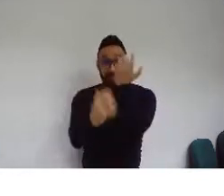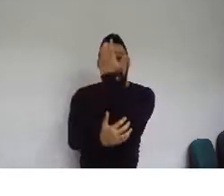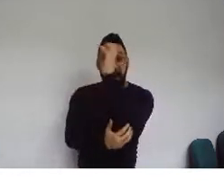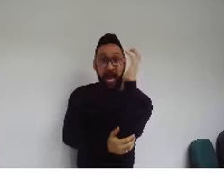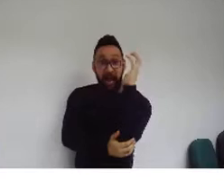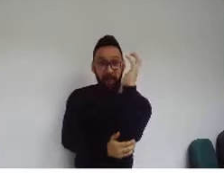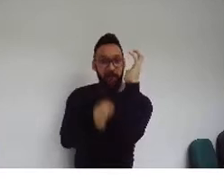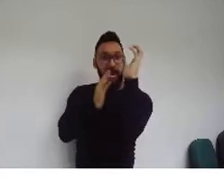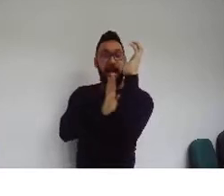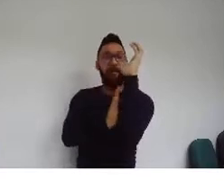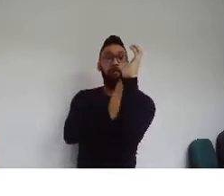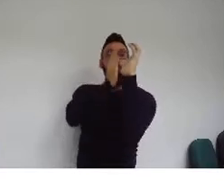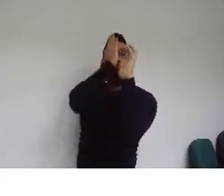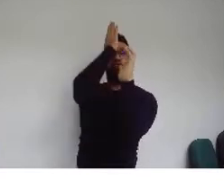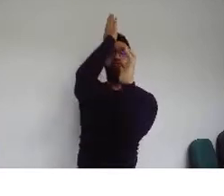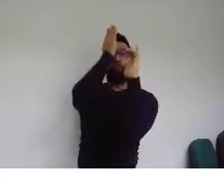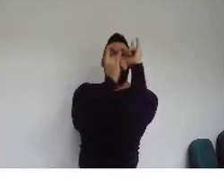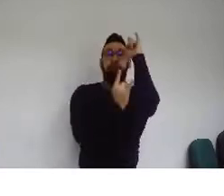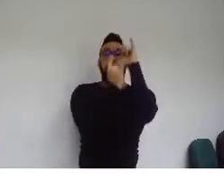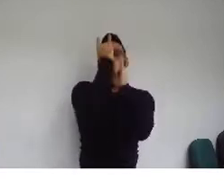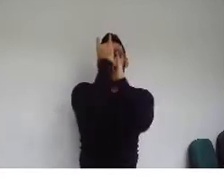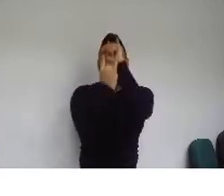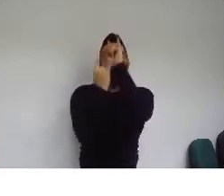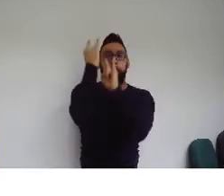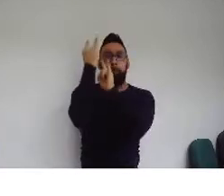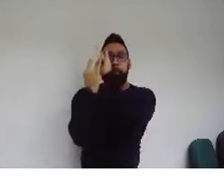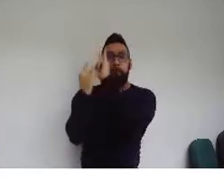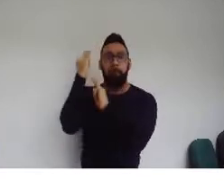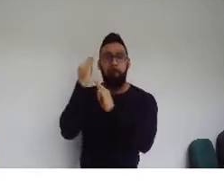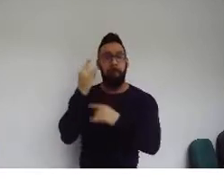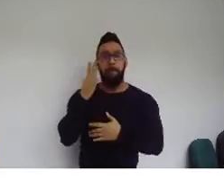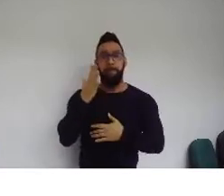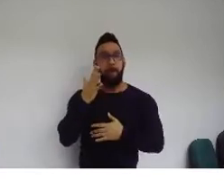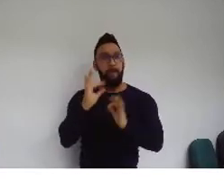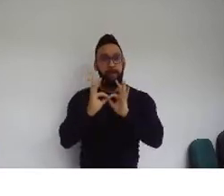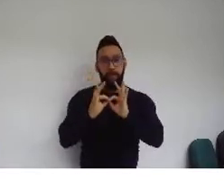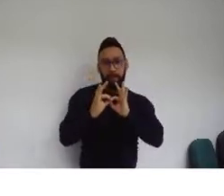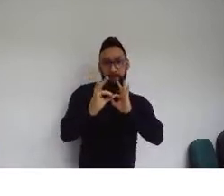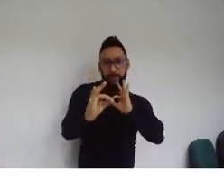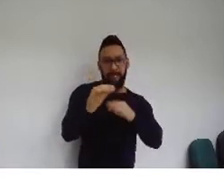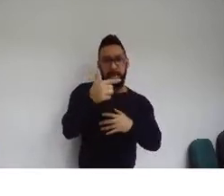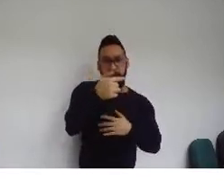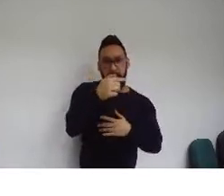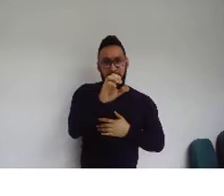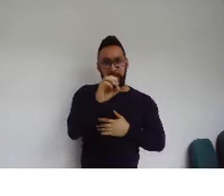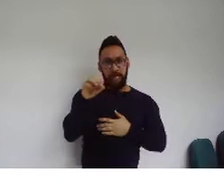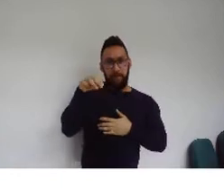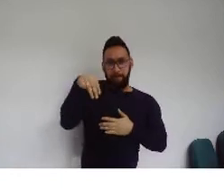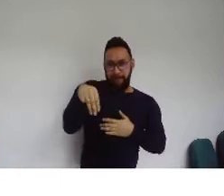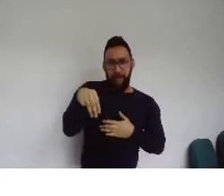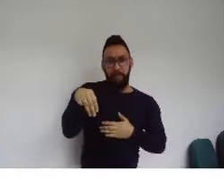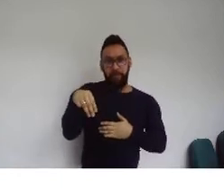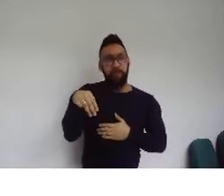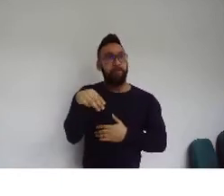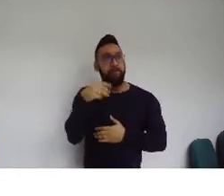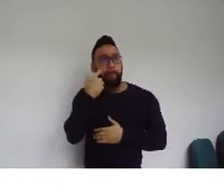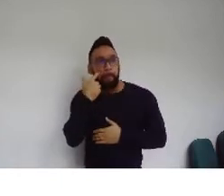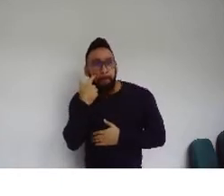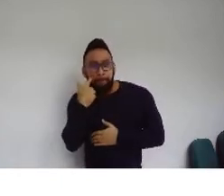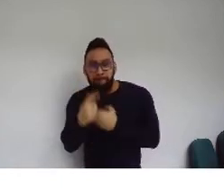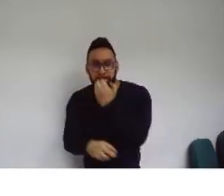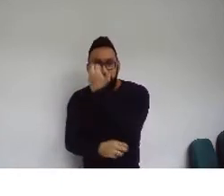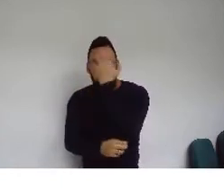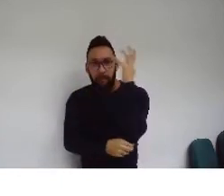de pessoas a cerca de uns 700 metros dali de onde eu estava. Se você atravessa